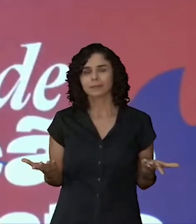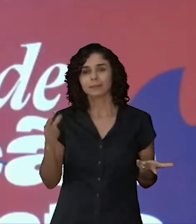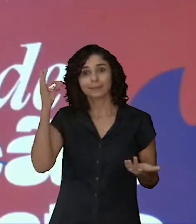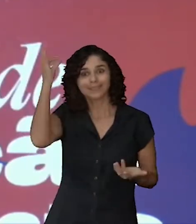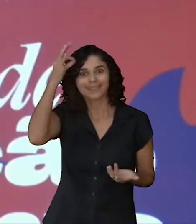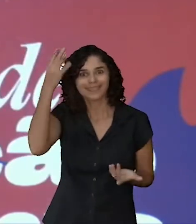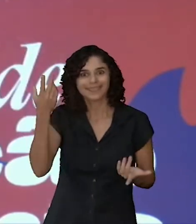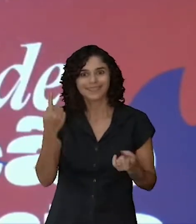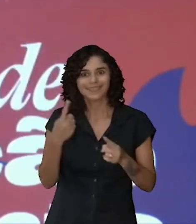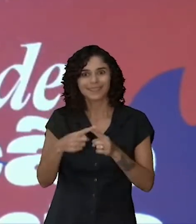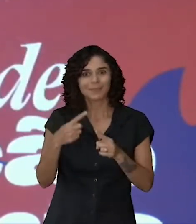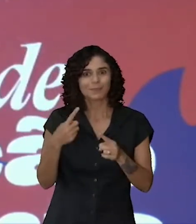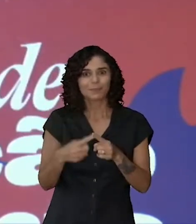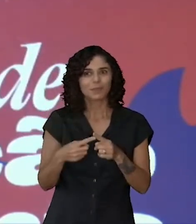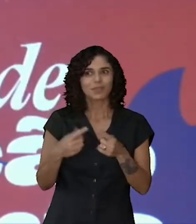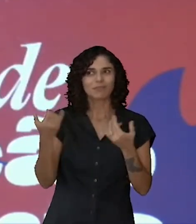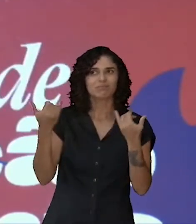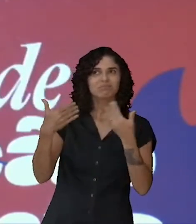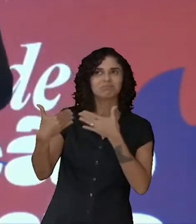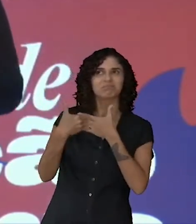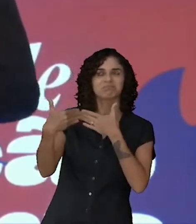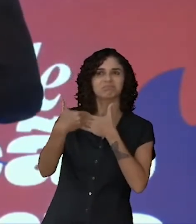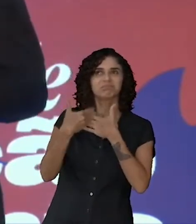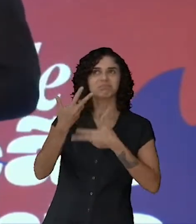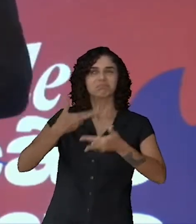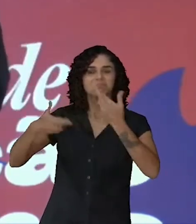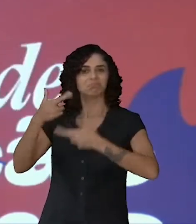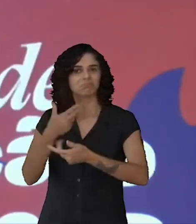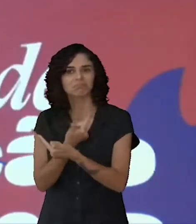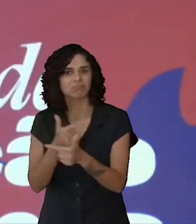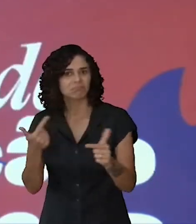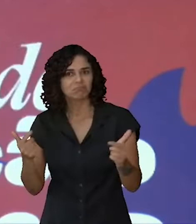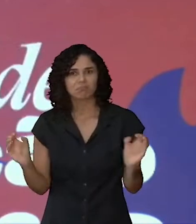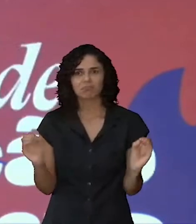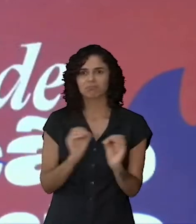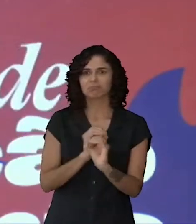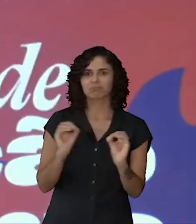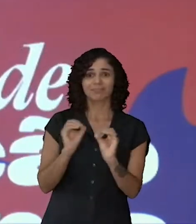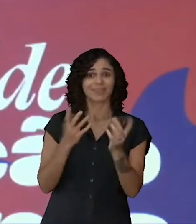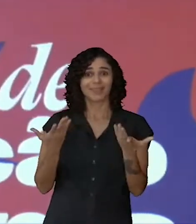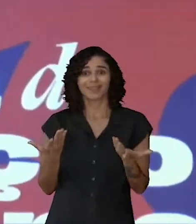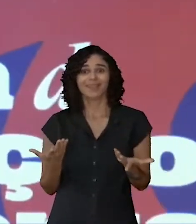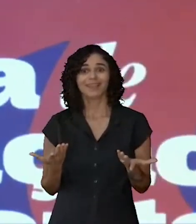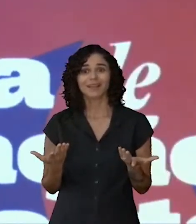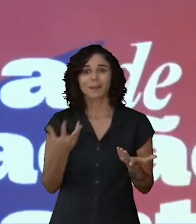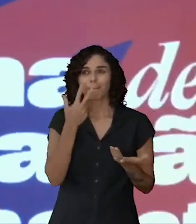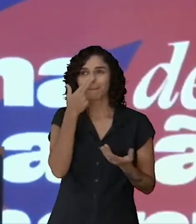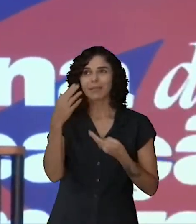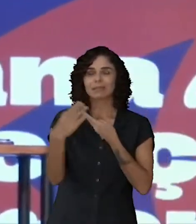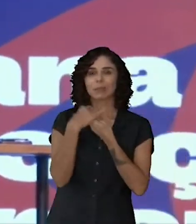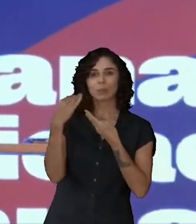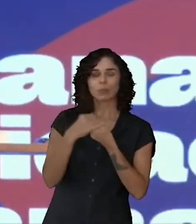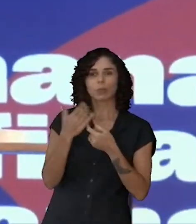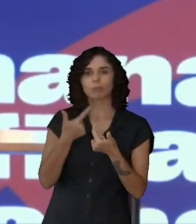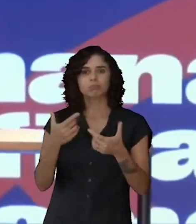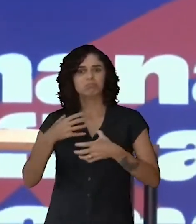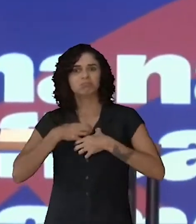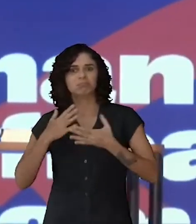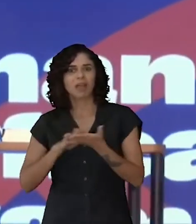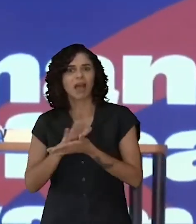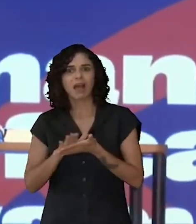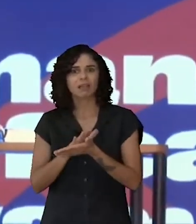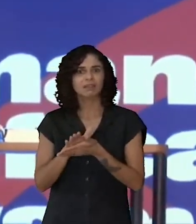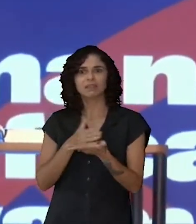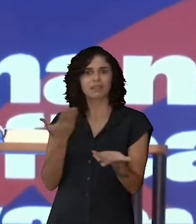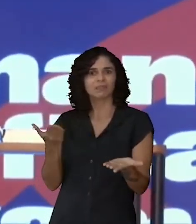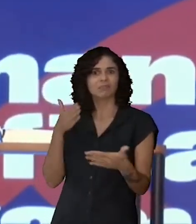Porque não ouvem a sua voz, não se relacionam com Ele, não são orientados, não são dirigidos, não